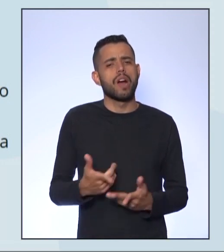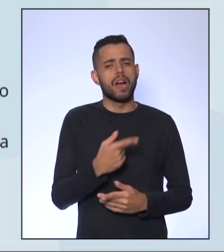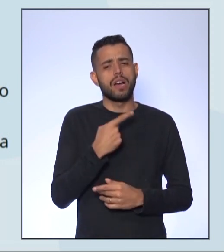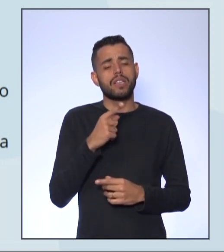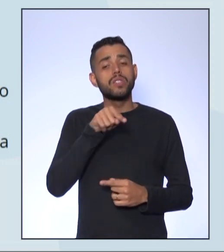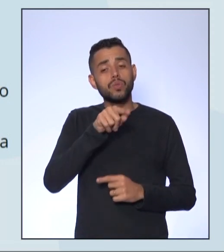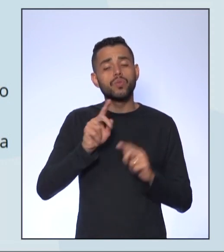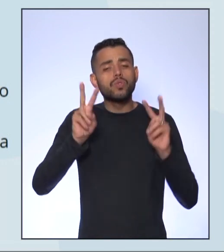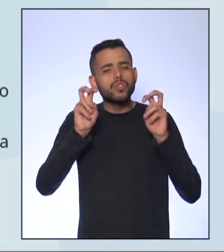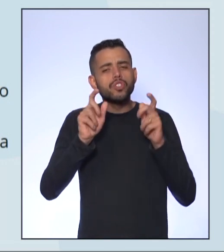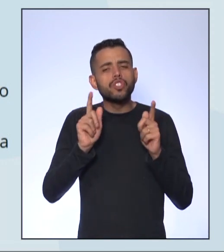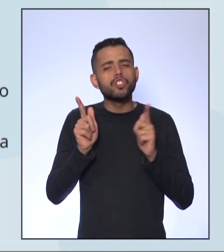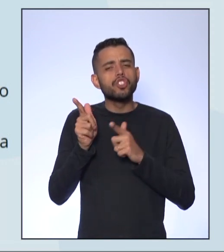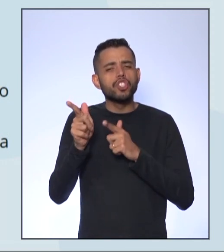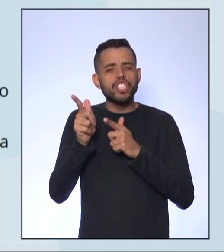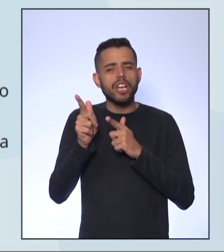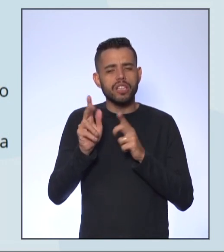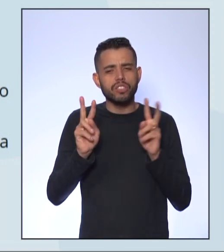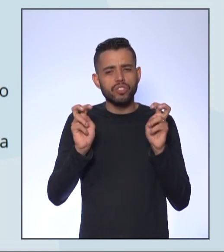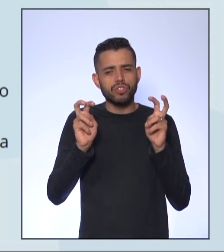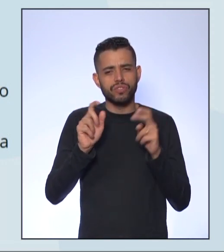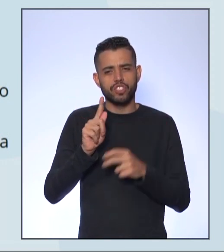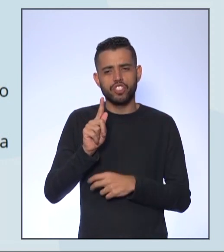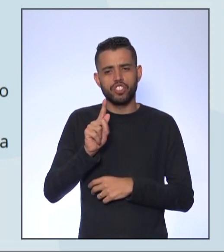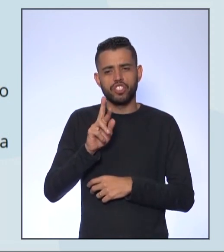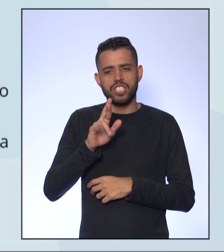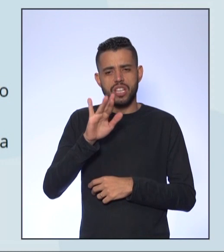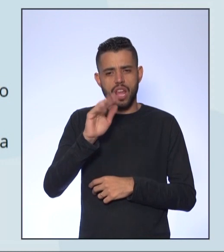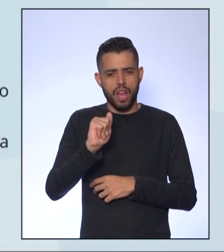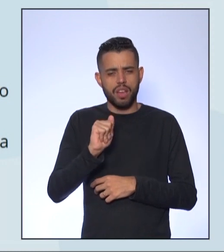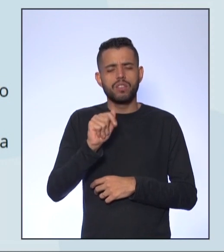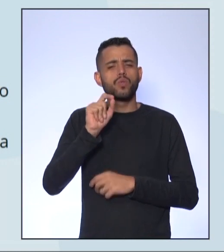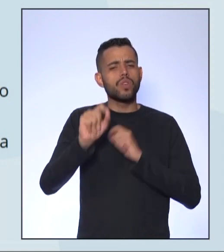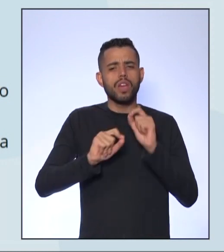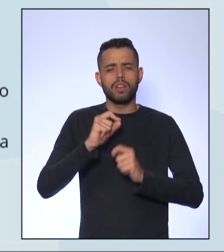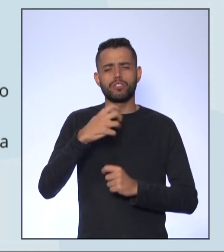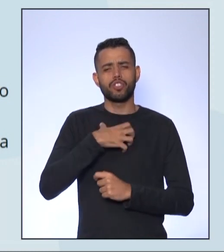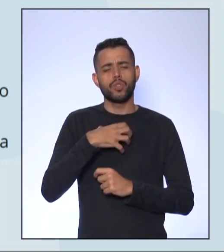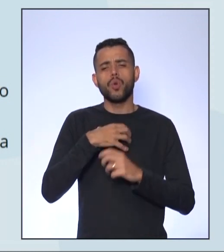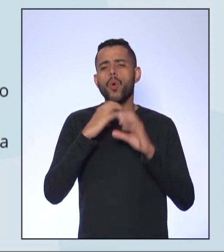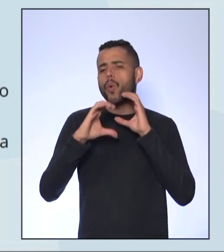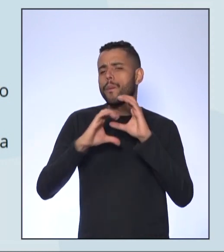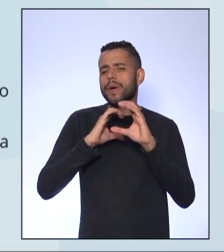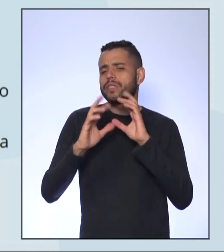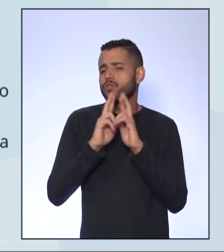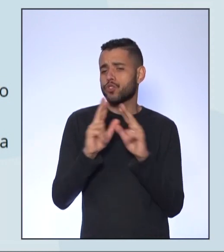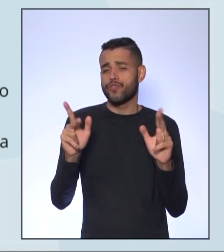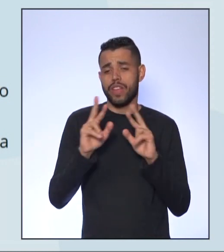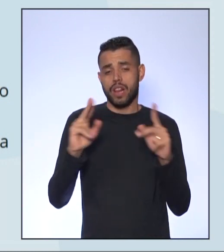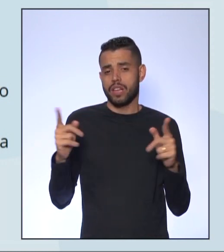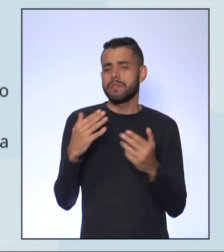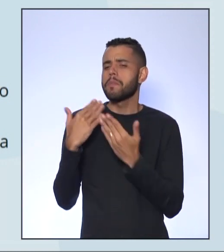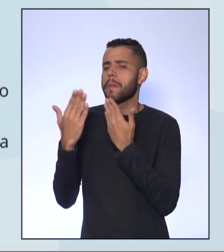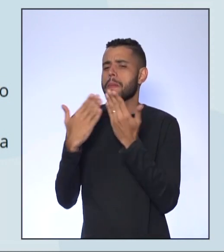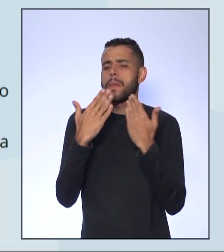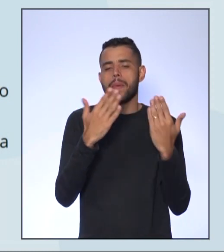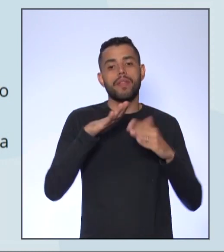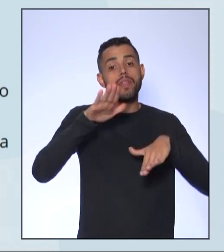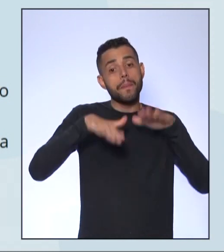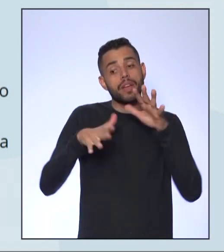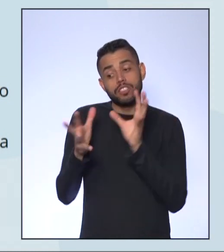como gírias, né? São diferentes formas de comunicação, dependendo da classe e do grupo social, como eu havia